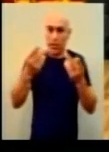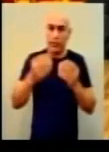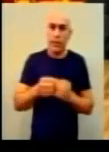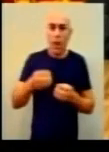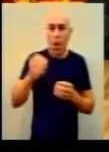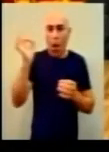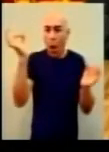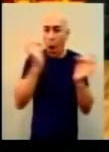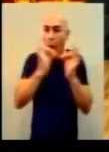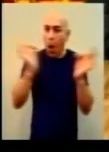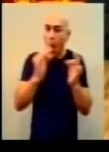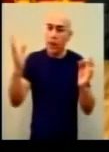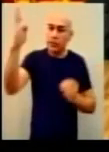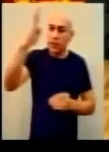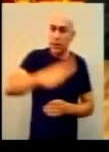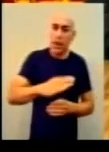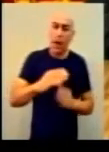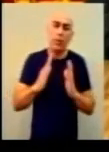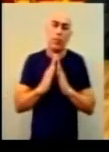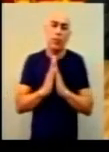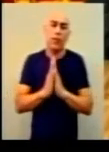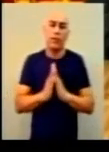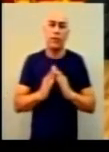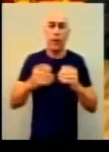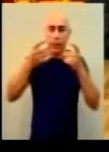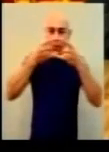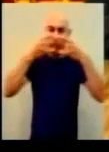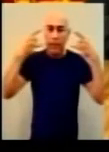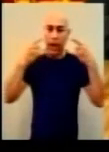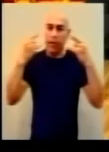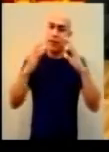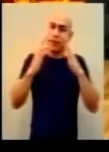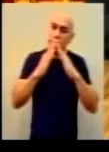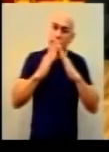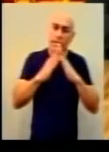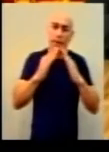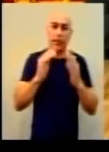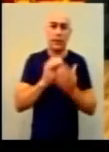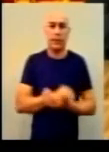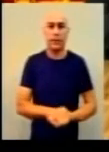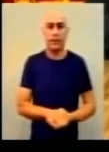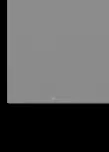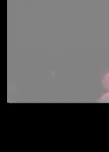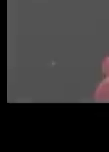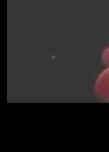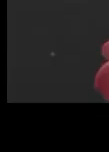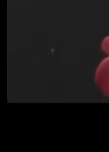uma ótima tarde a todos. Por favor, use a máscara e, se puder, fique em casa.